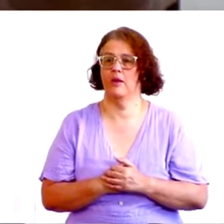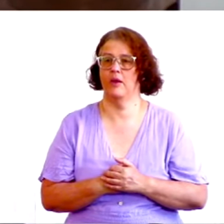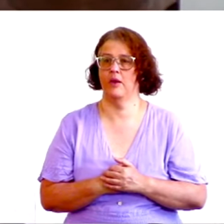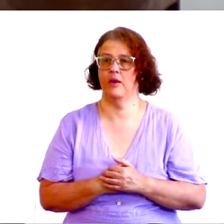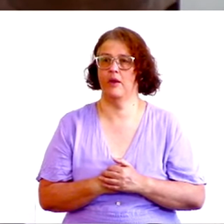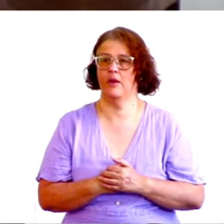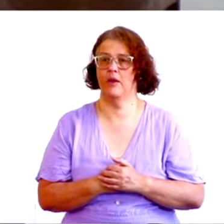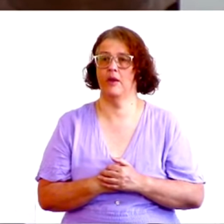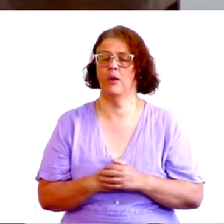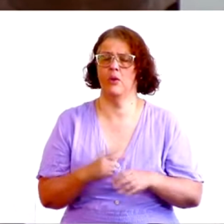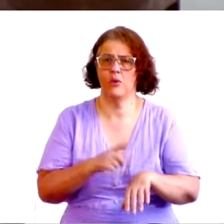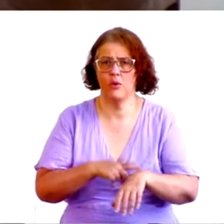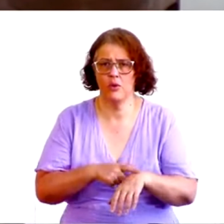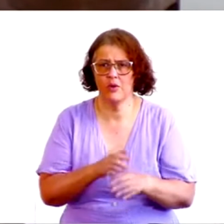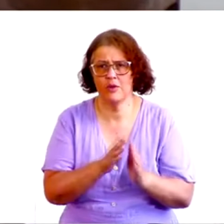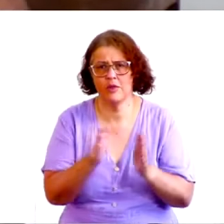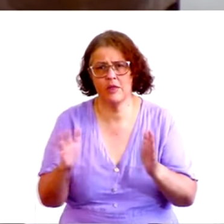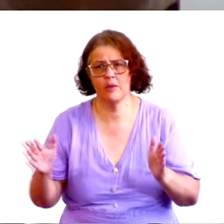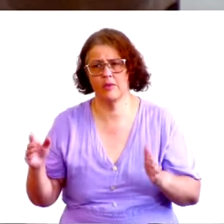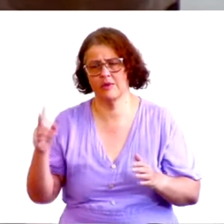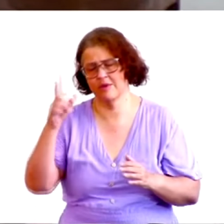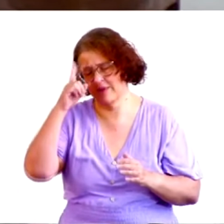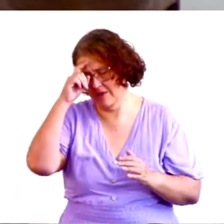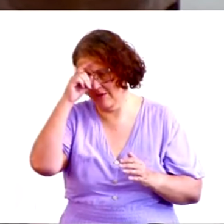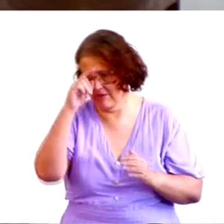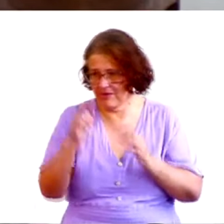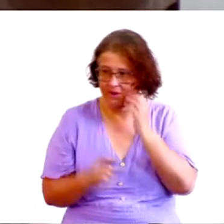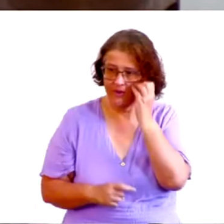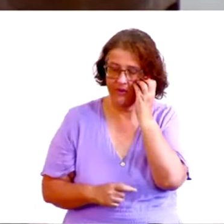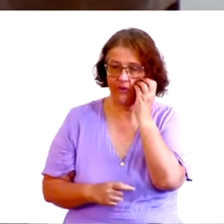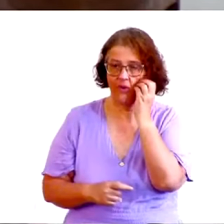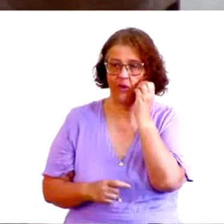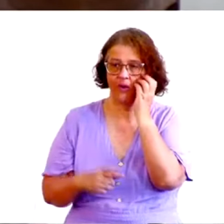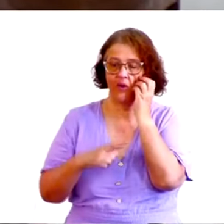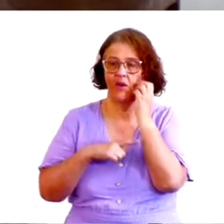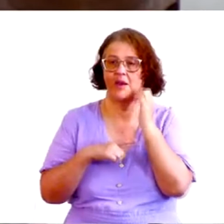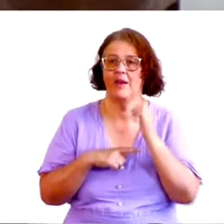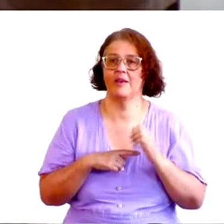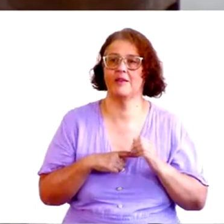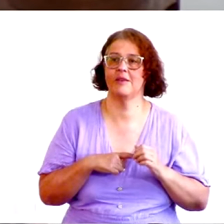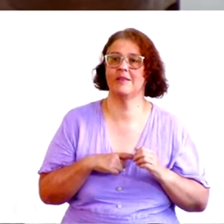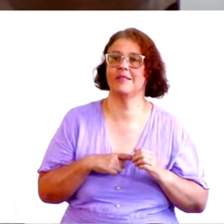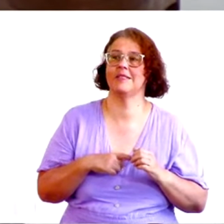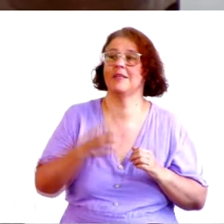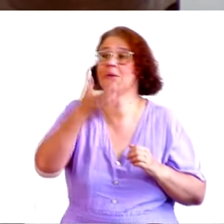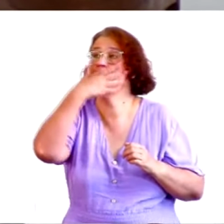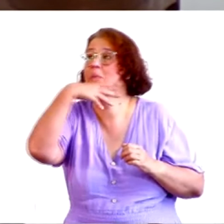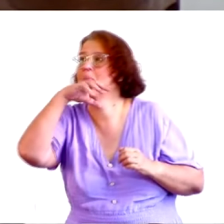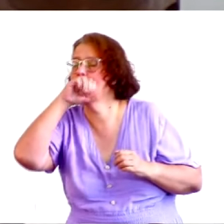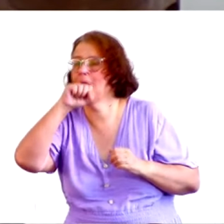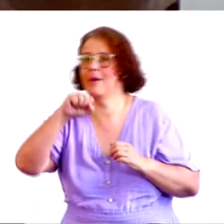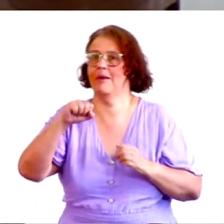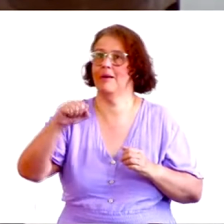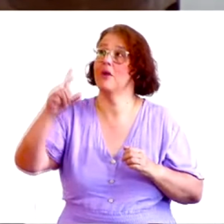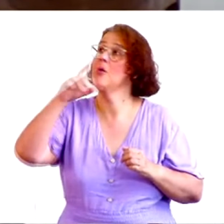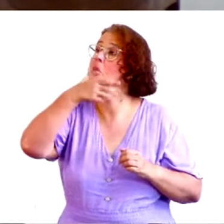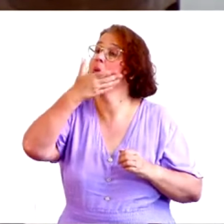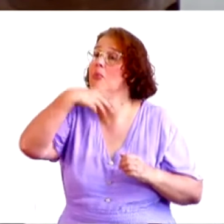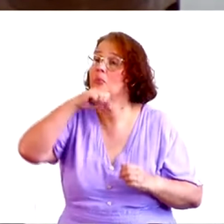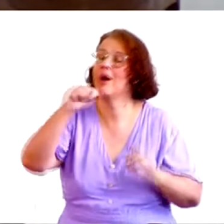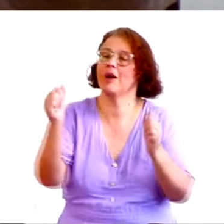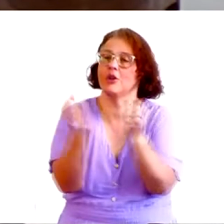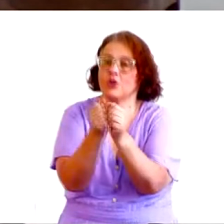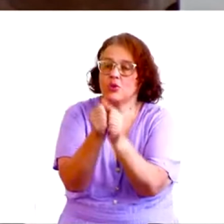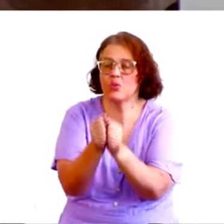difíceis mas existiam uma eternidade existe uma paternidade apesar das